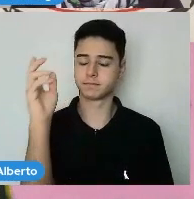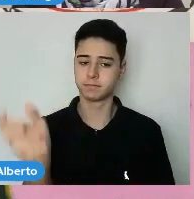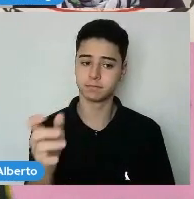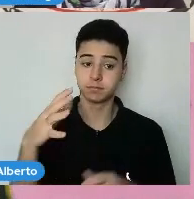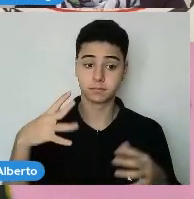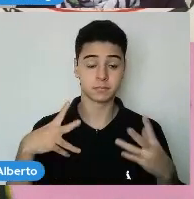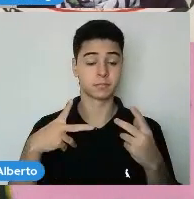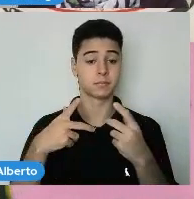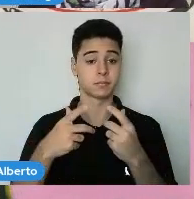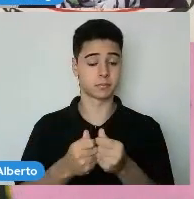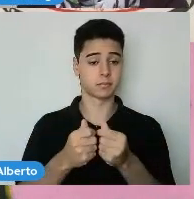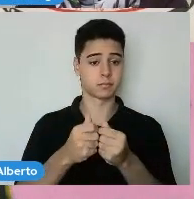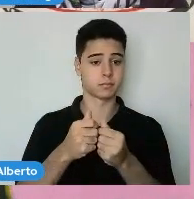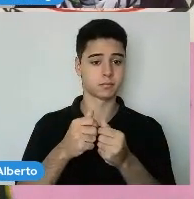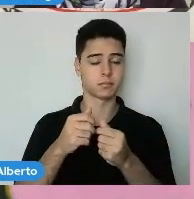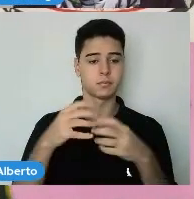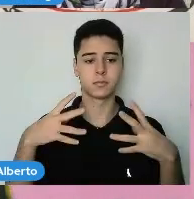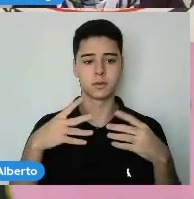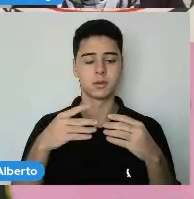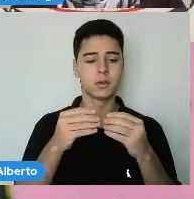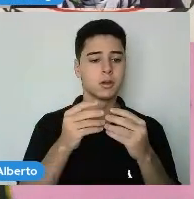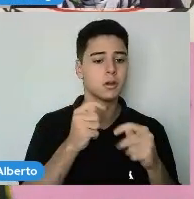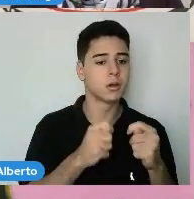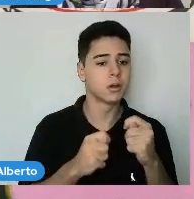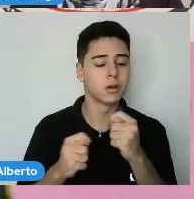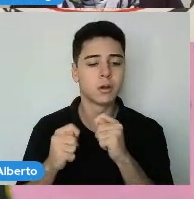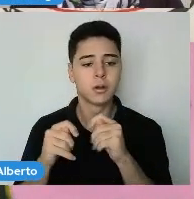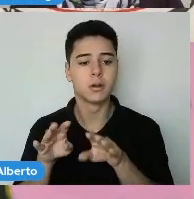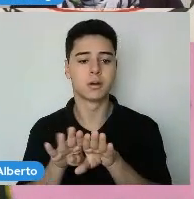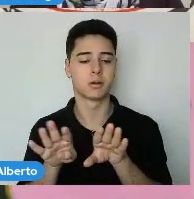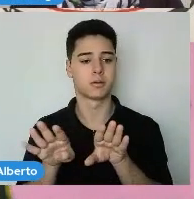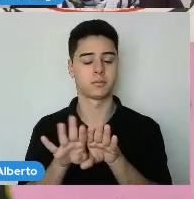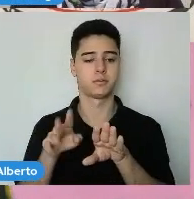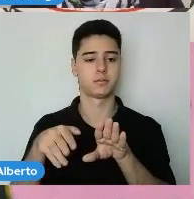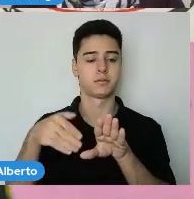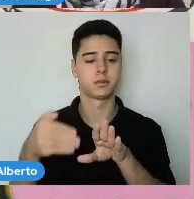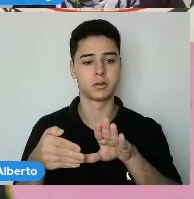questões ecológicas, rompendo